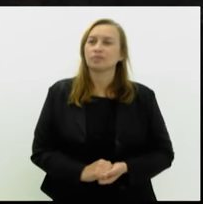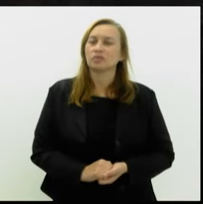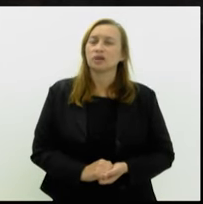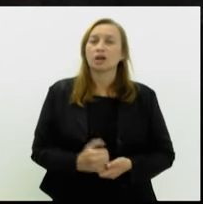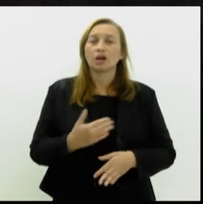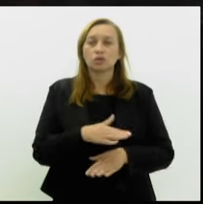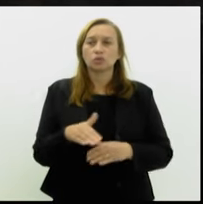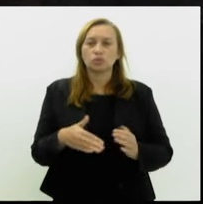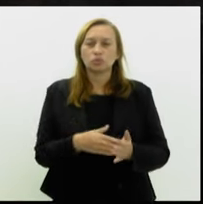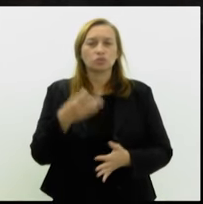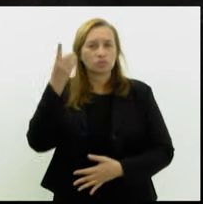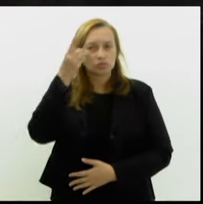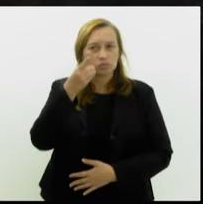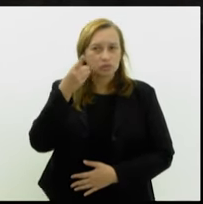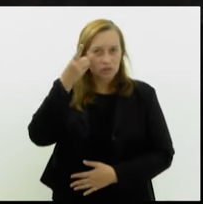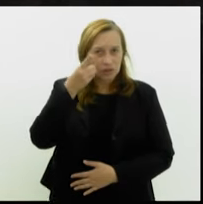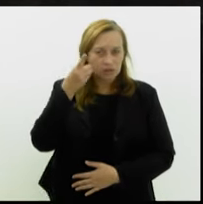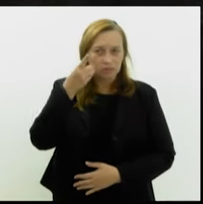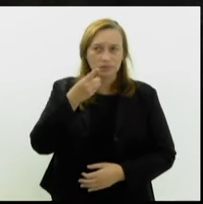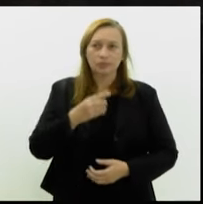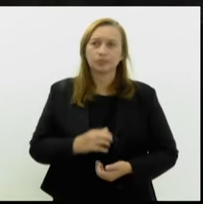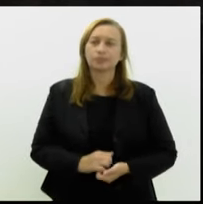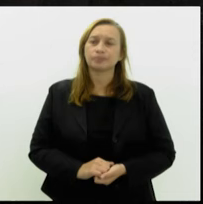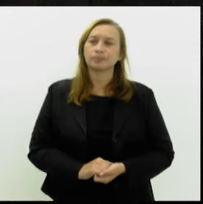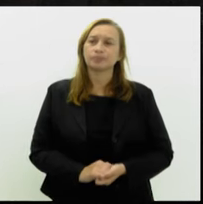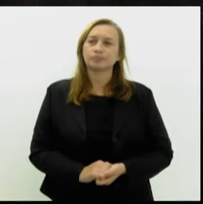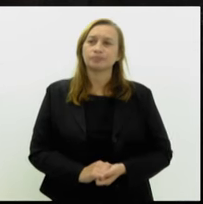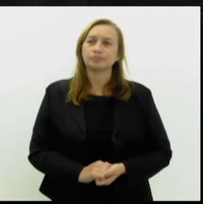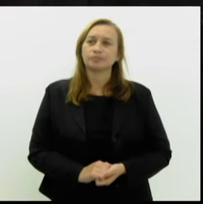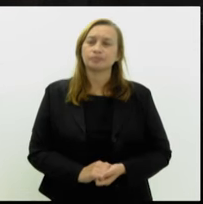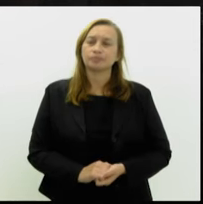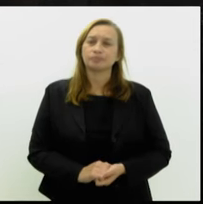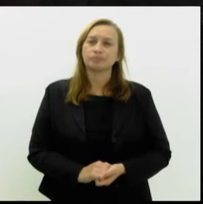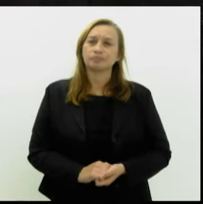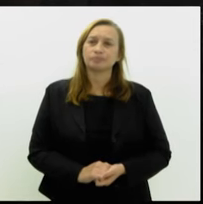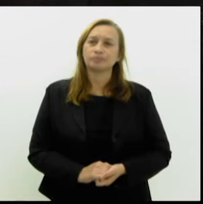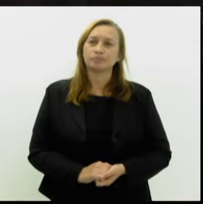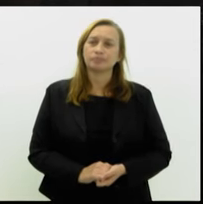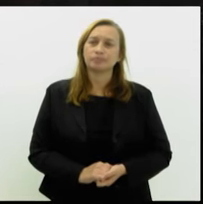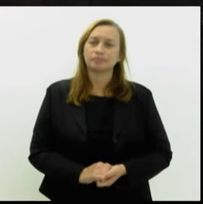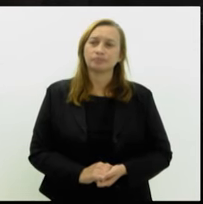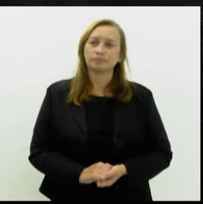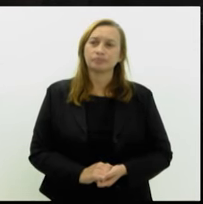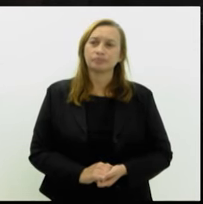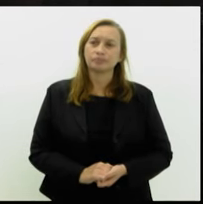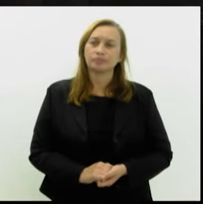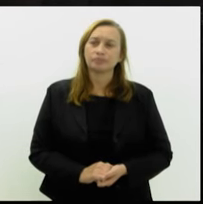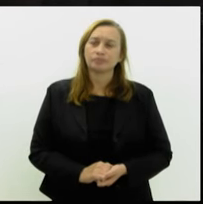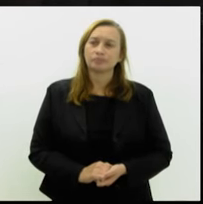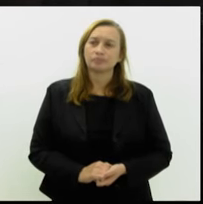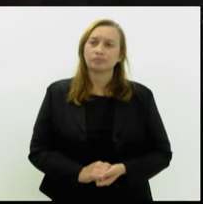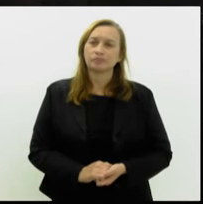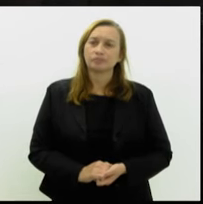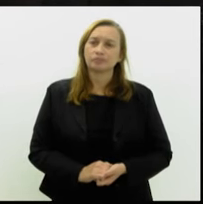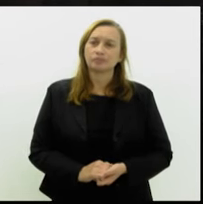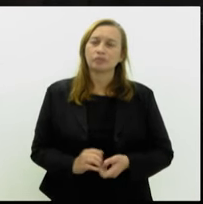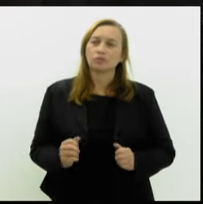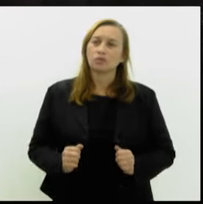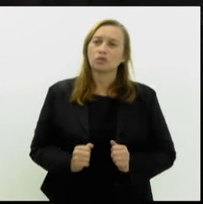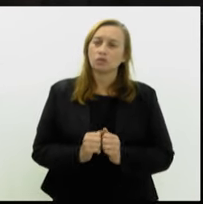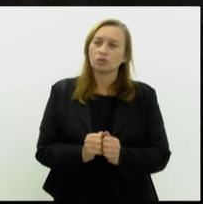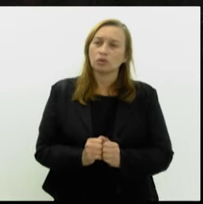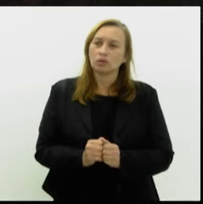senhoras e senhores deputados que participam do expediente final,